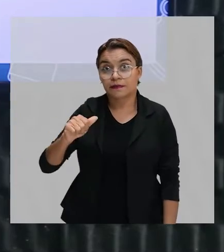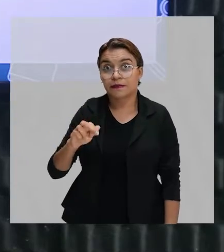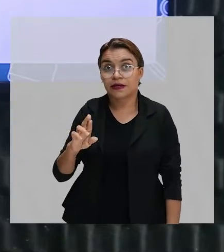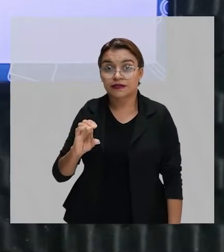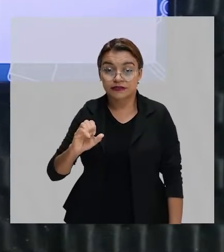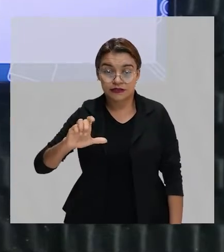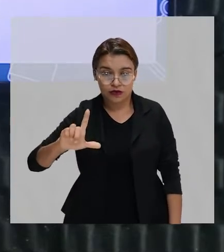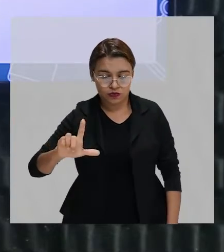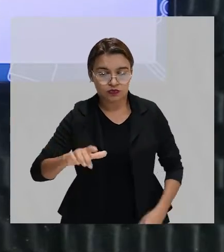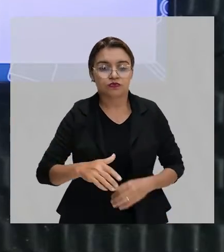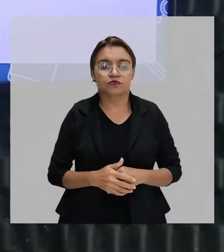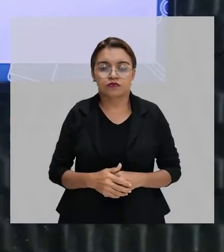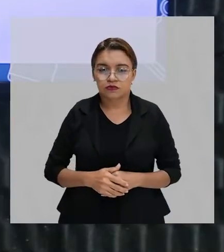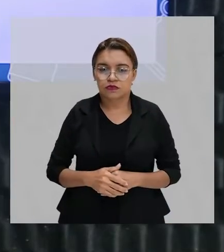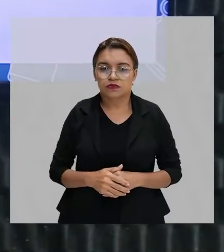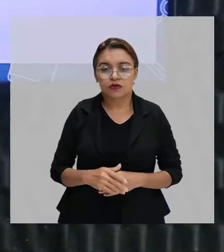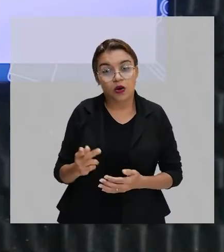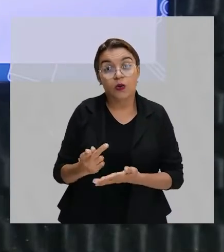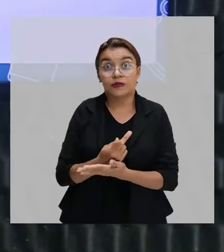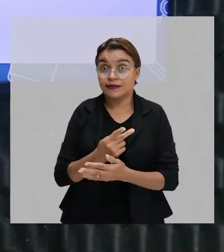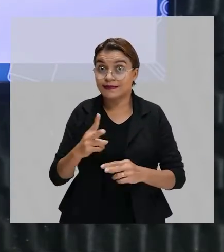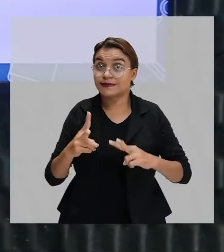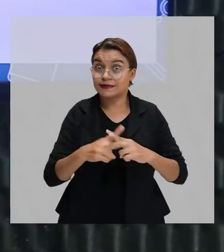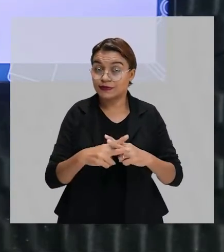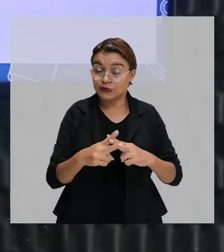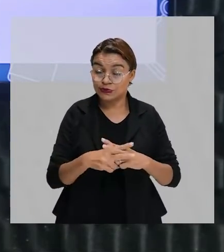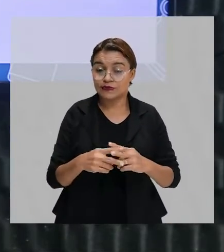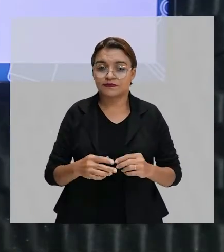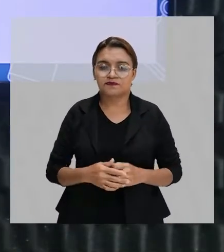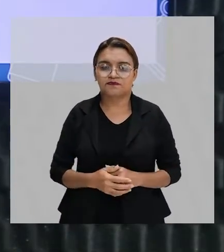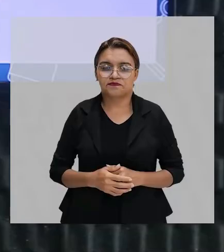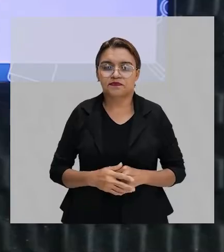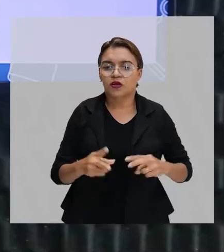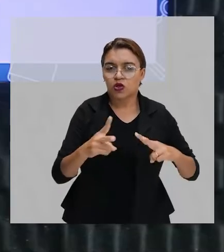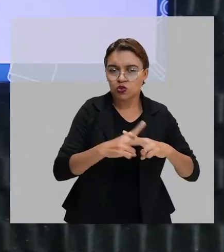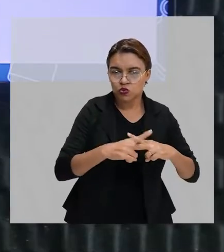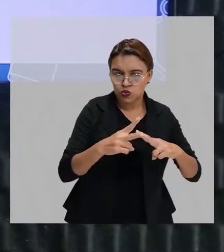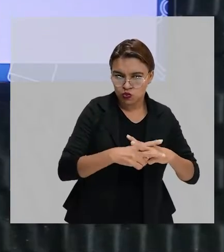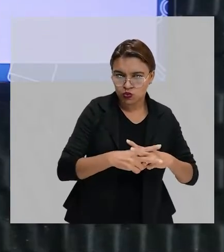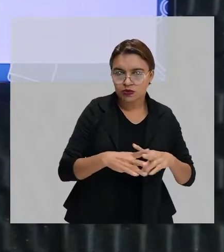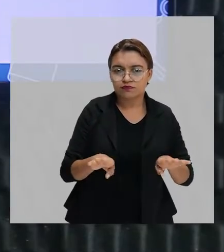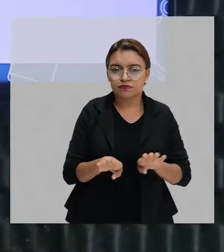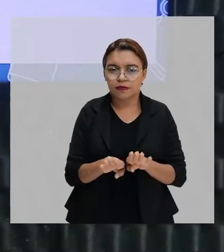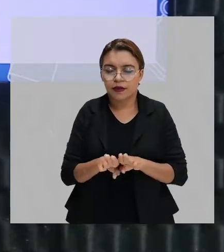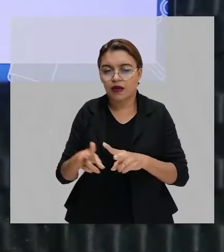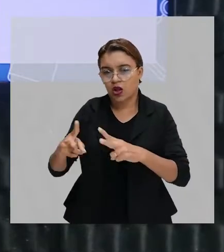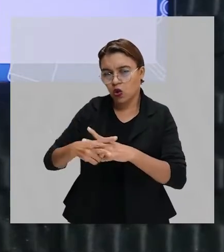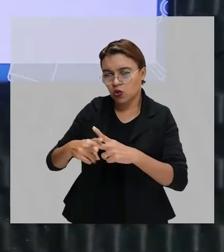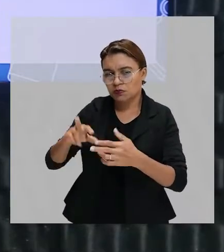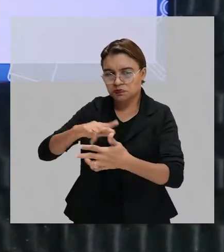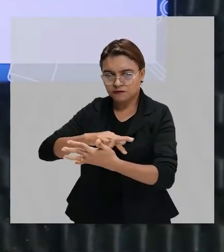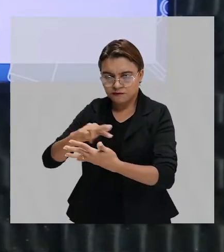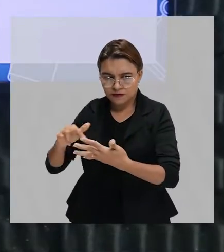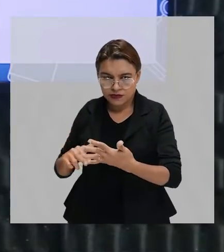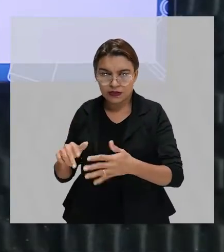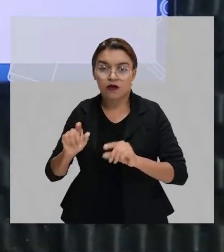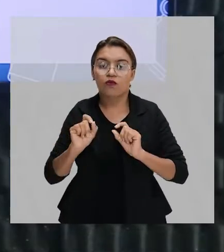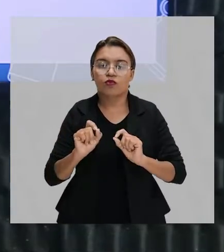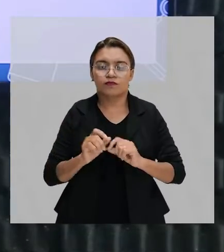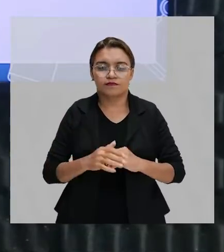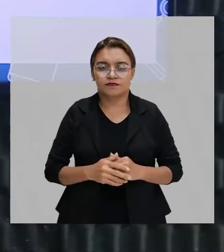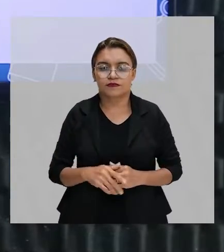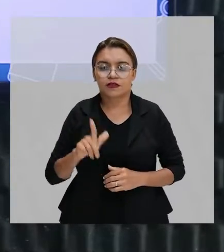luta as lutas e as artes marciais as lutas e as artes marciais